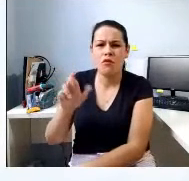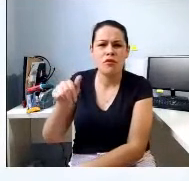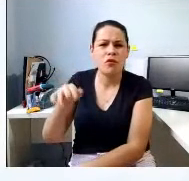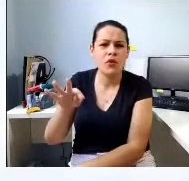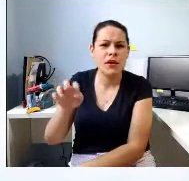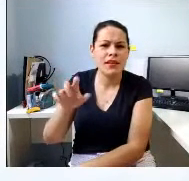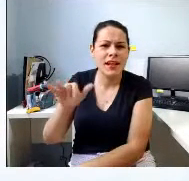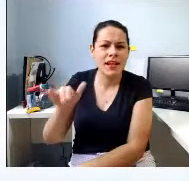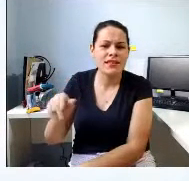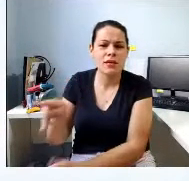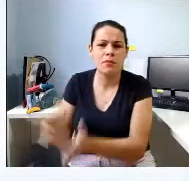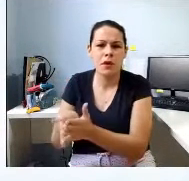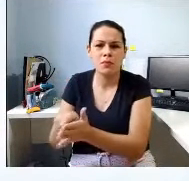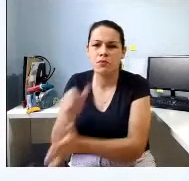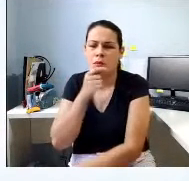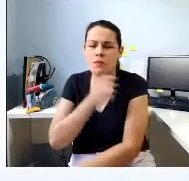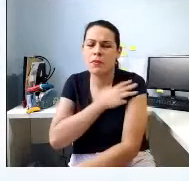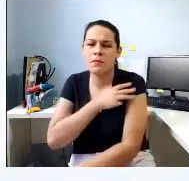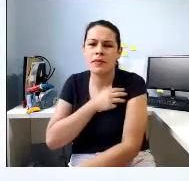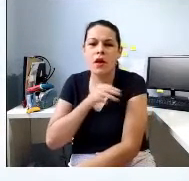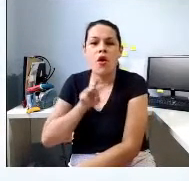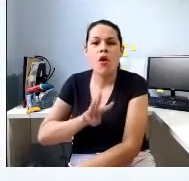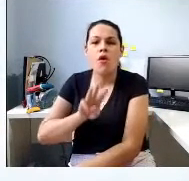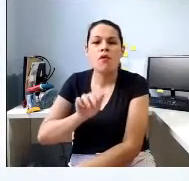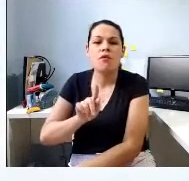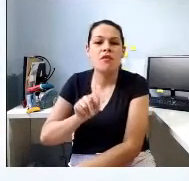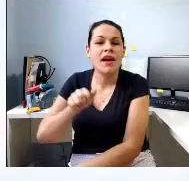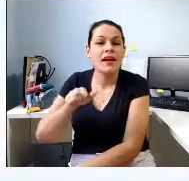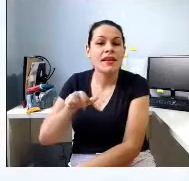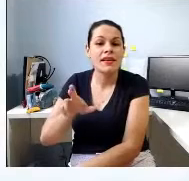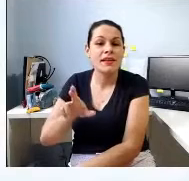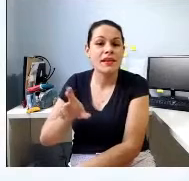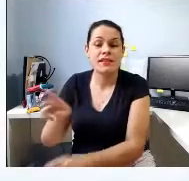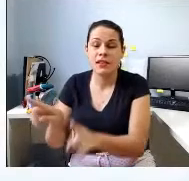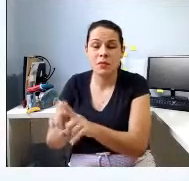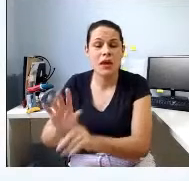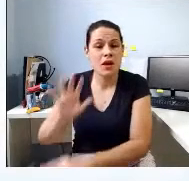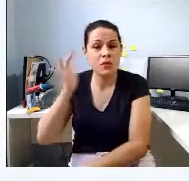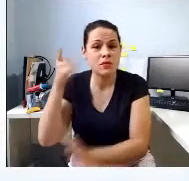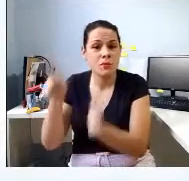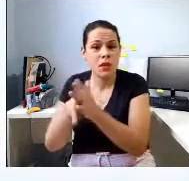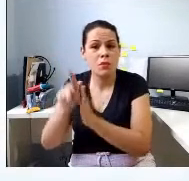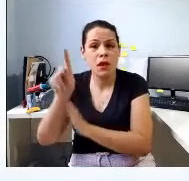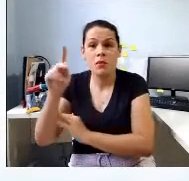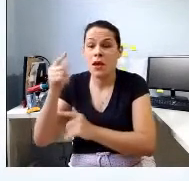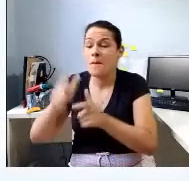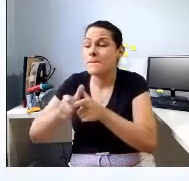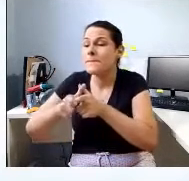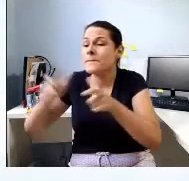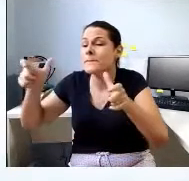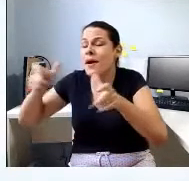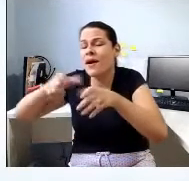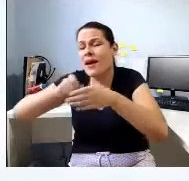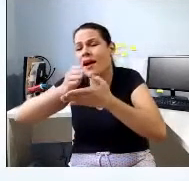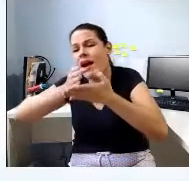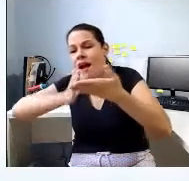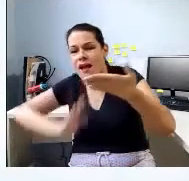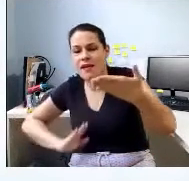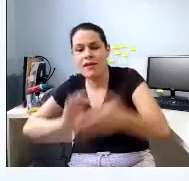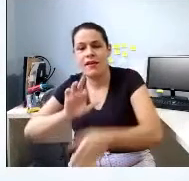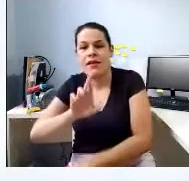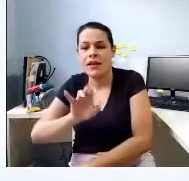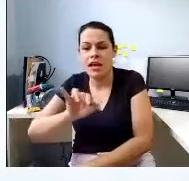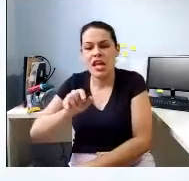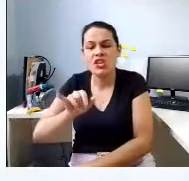Wagner. O Sarto está virtualmente eleito, porque o Capitão Wagner tem a maior rejeição. A primeira rejeição